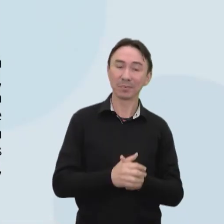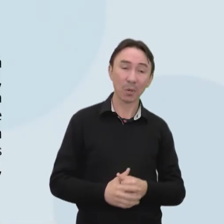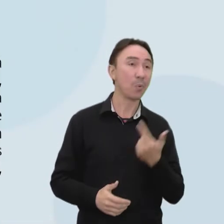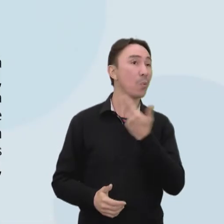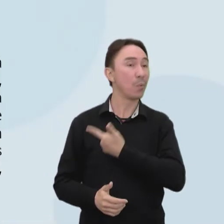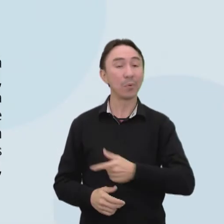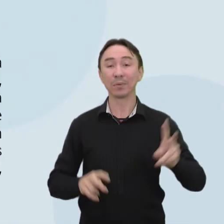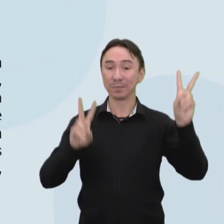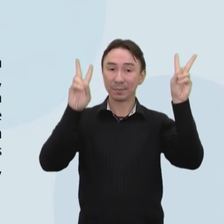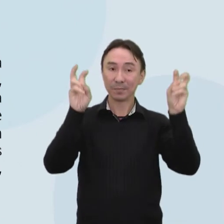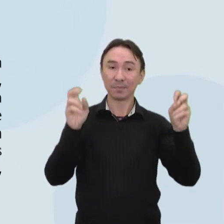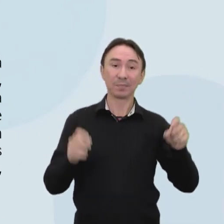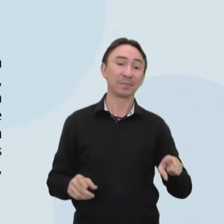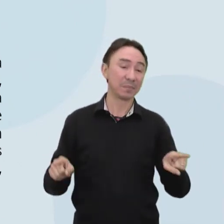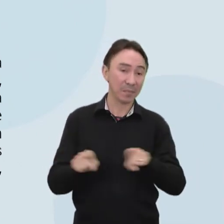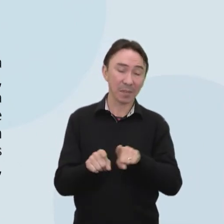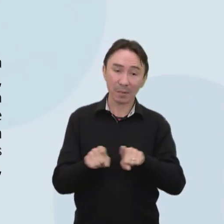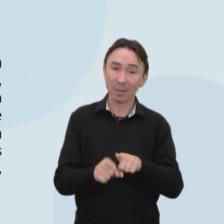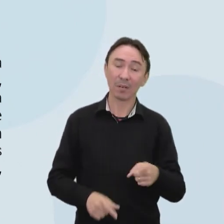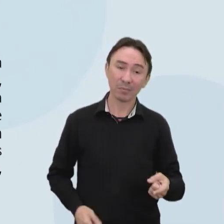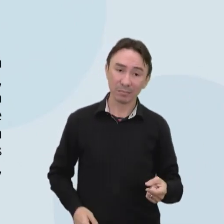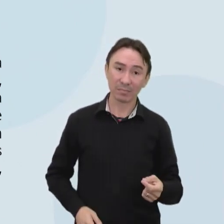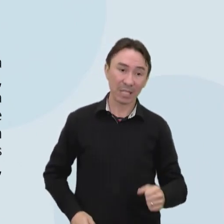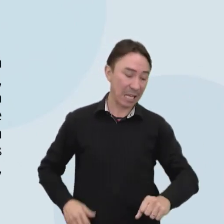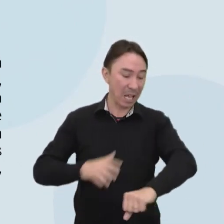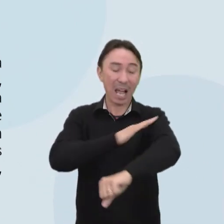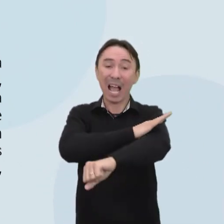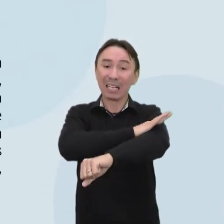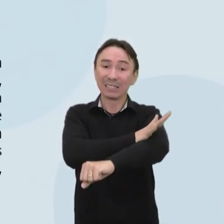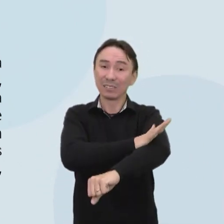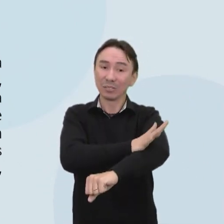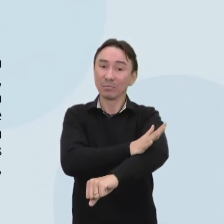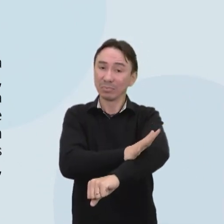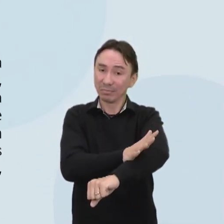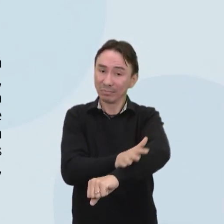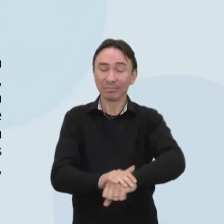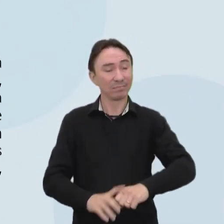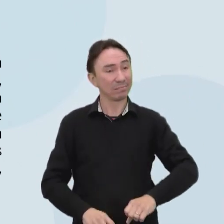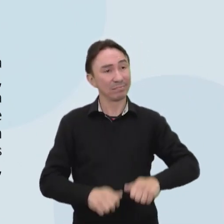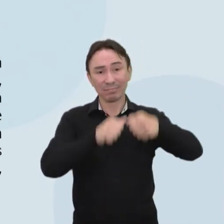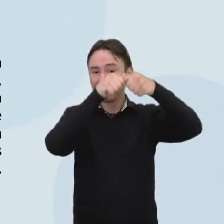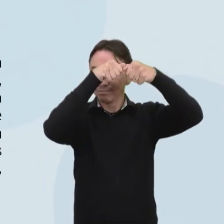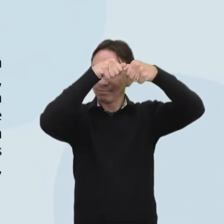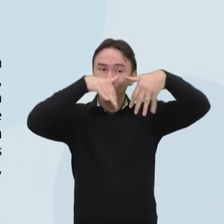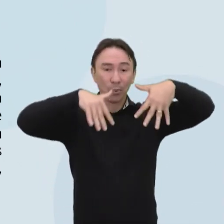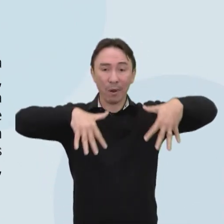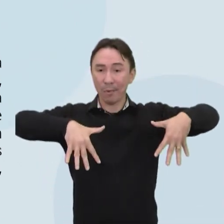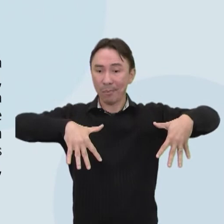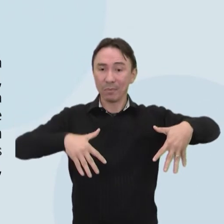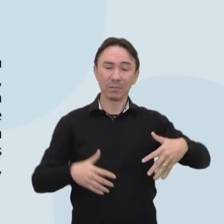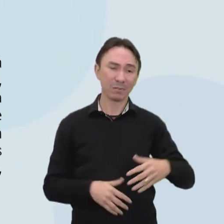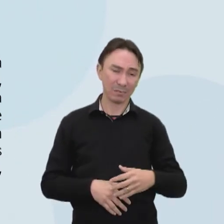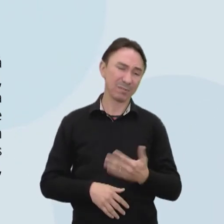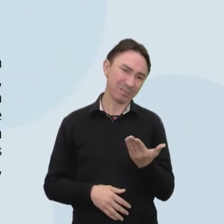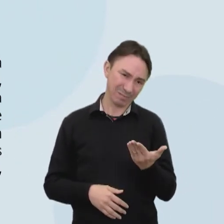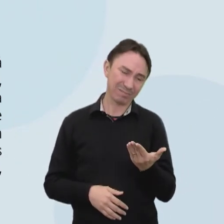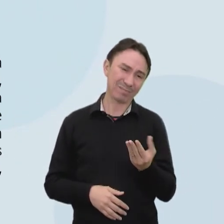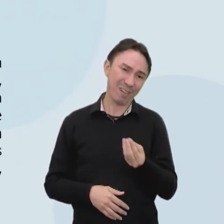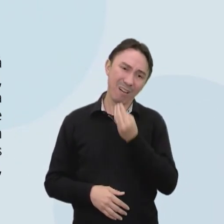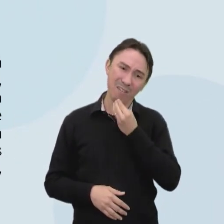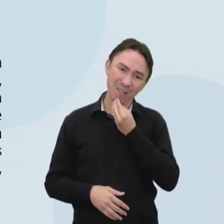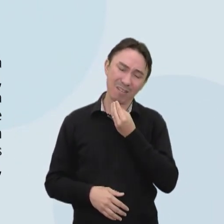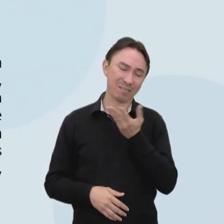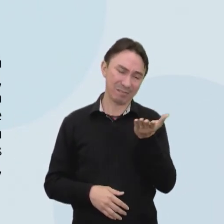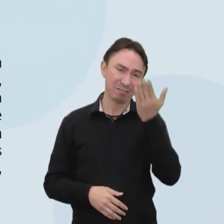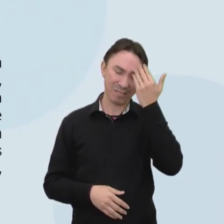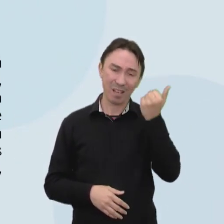aqui, ó. A gente pode falar também sobre o racismo estrutural, que isso aí é uma coisa que é bem óbvia, né, que ao tempo todo se discute e a mídia